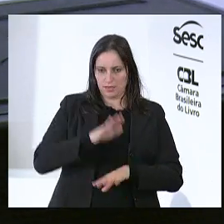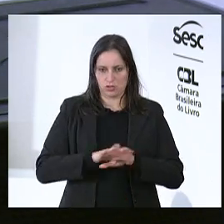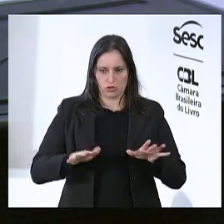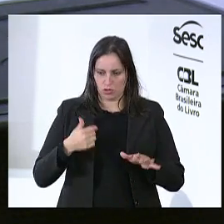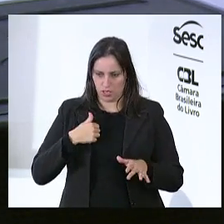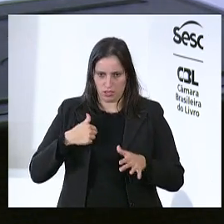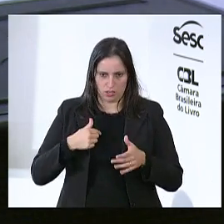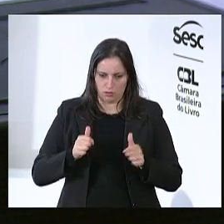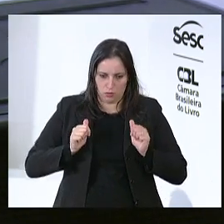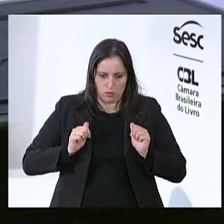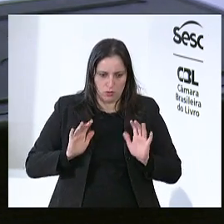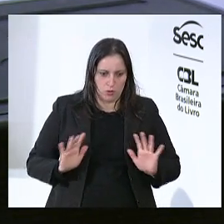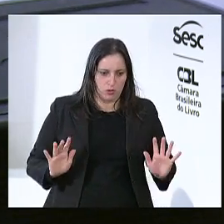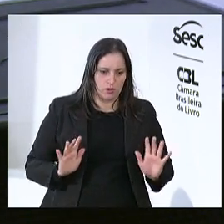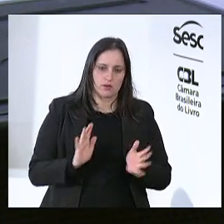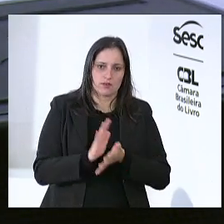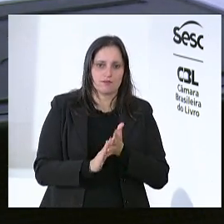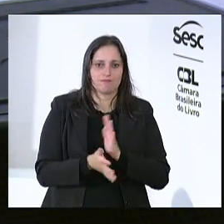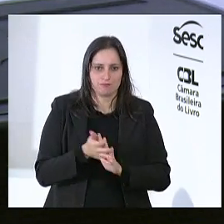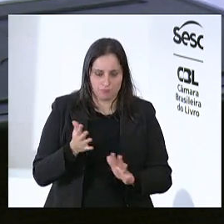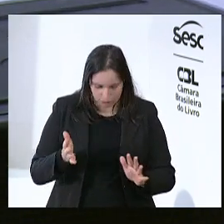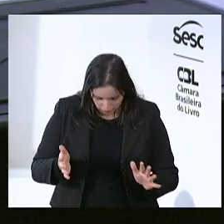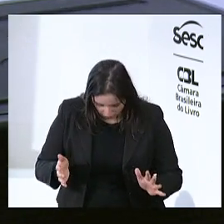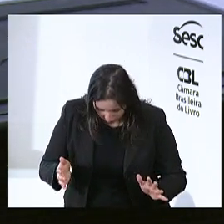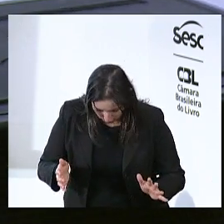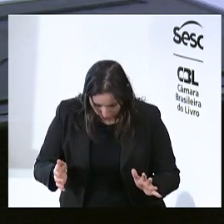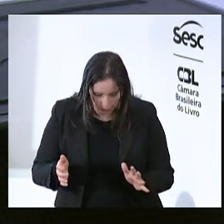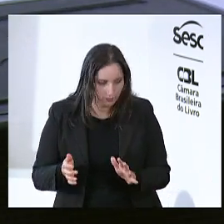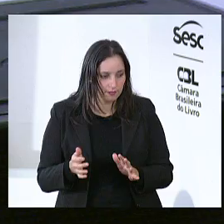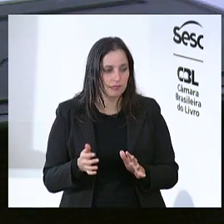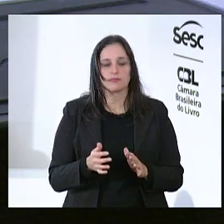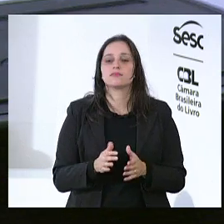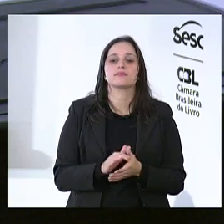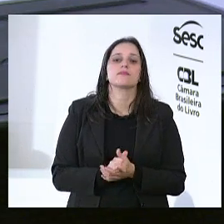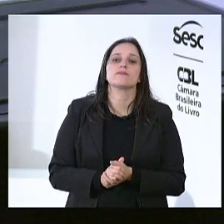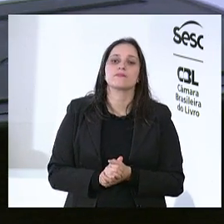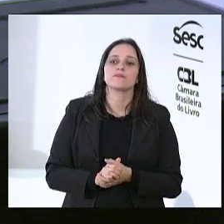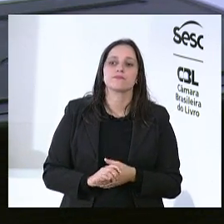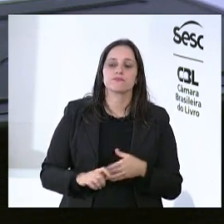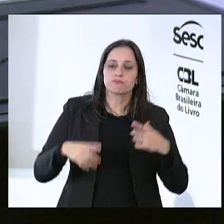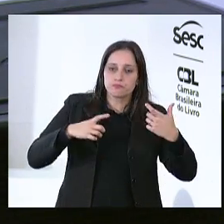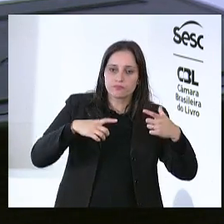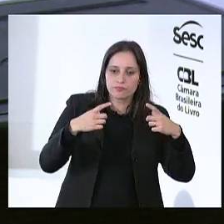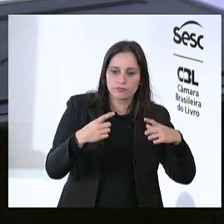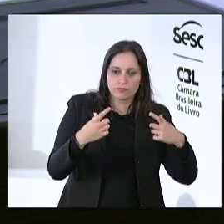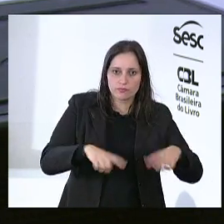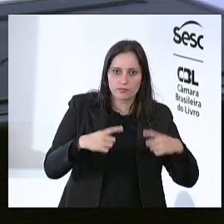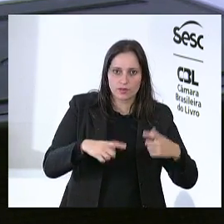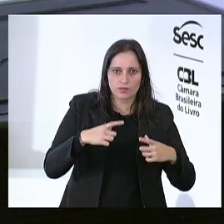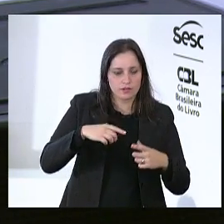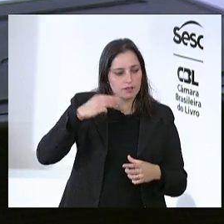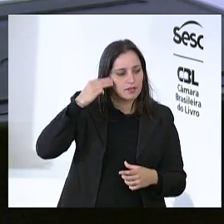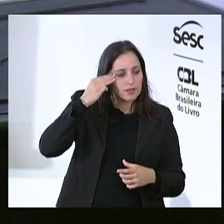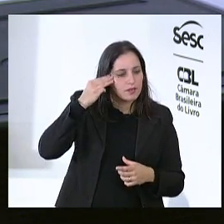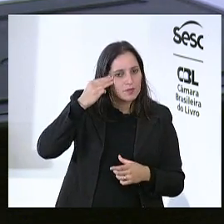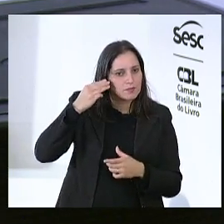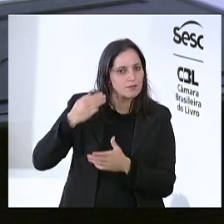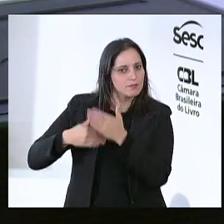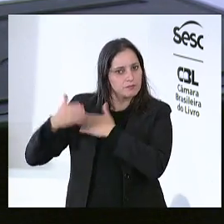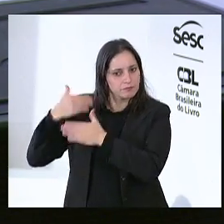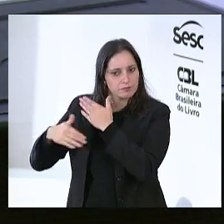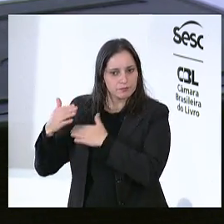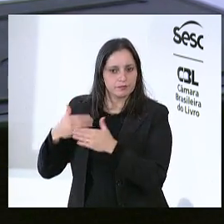civil-militar, em parte envolve, né, o lugar que os civis tiveram e o lugar que a memória que esses civis,